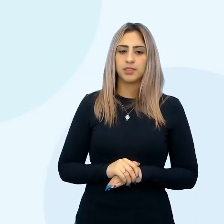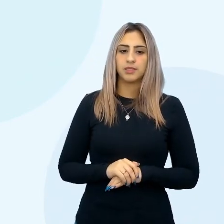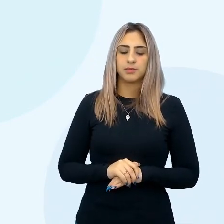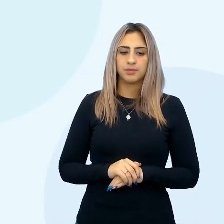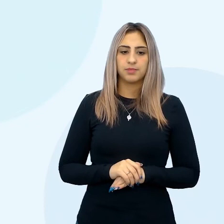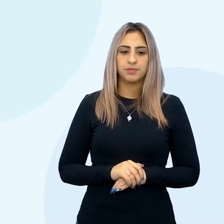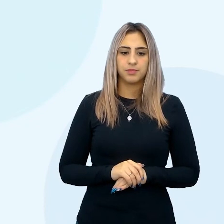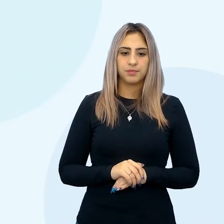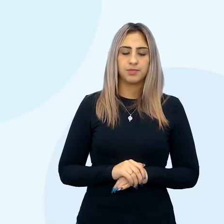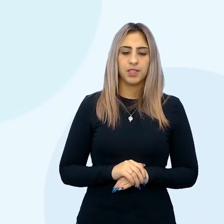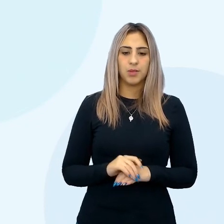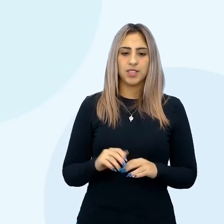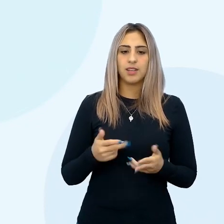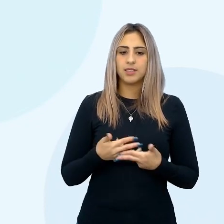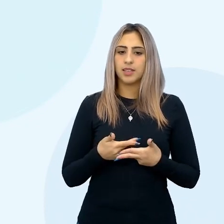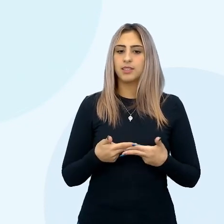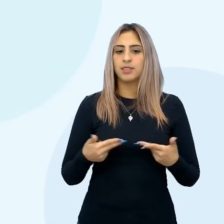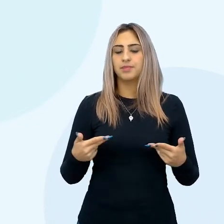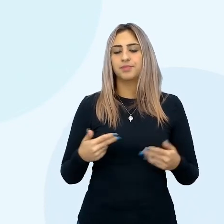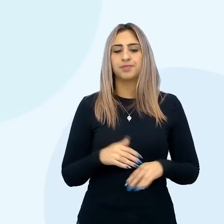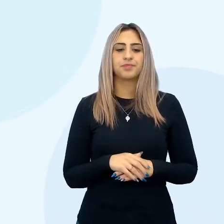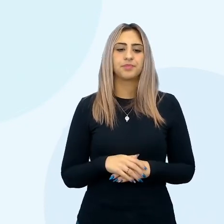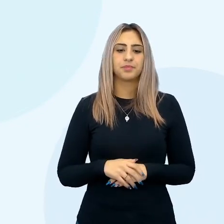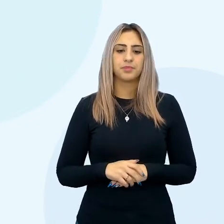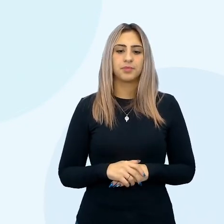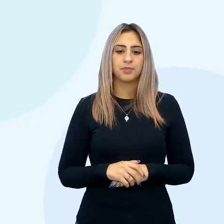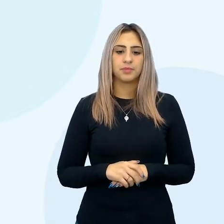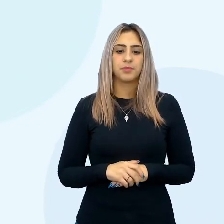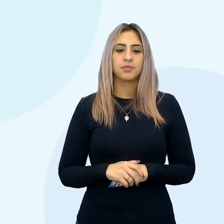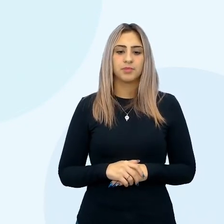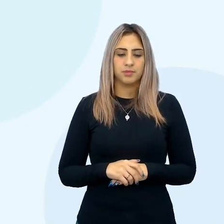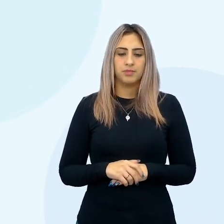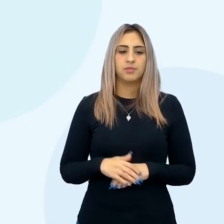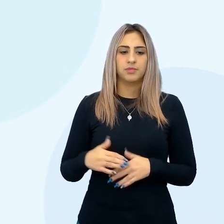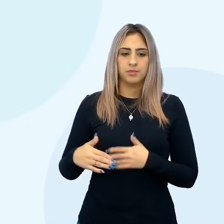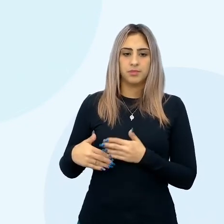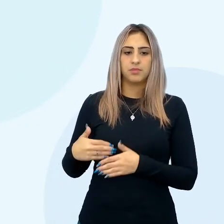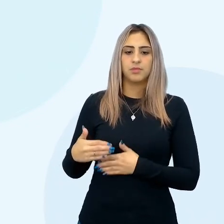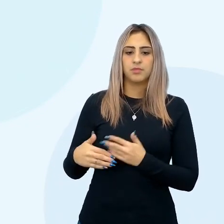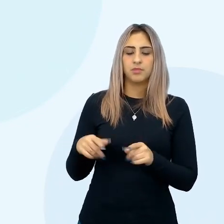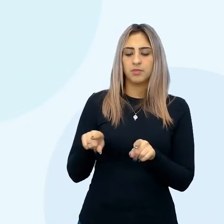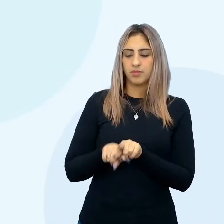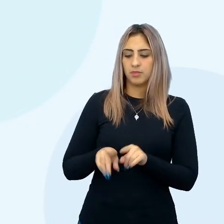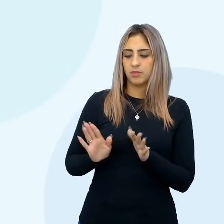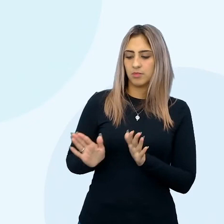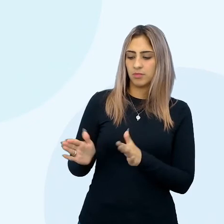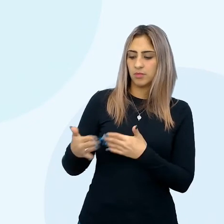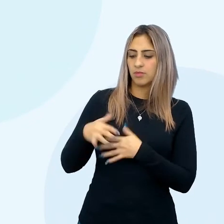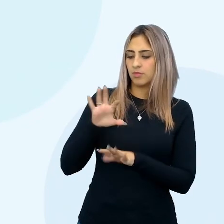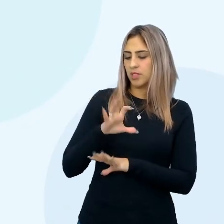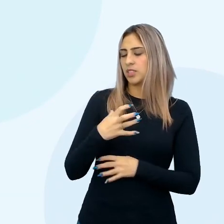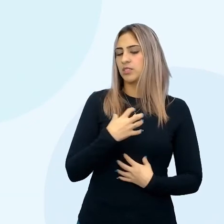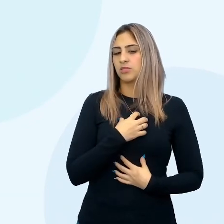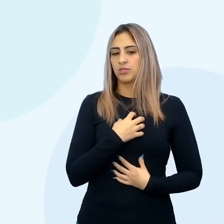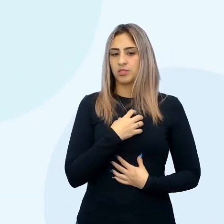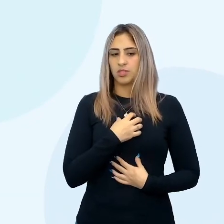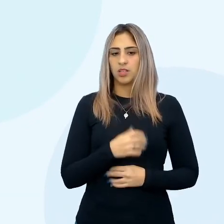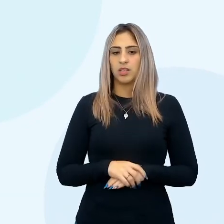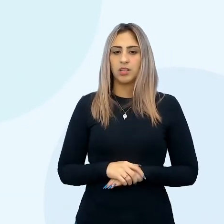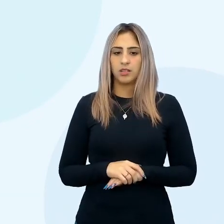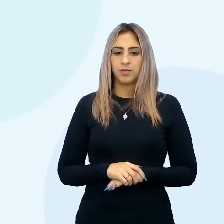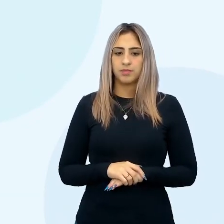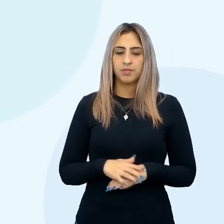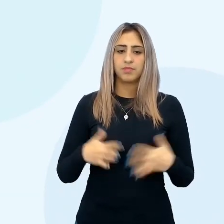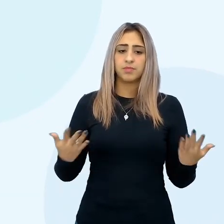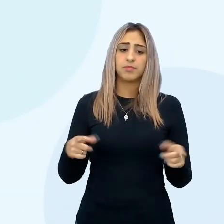filmes antes da Ancine, né? Ter a renovação, fechamento da Ancine e tal, então a retomada.